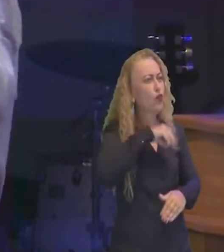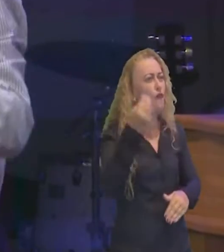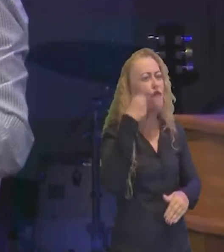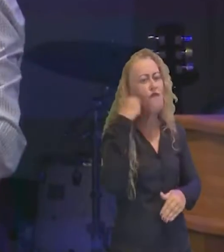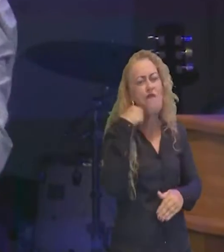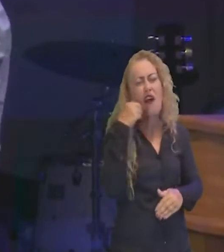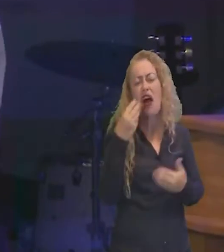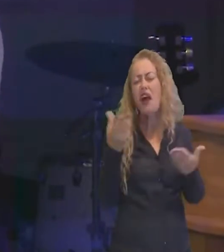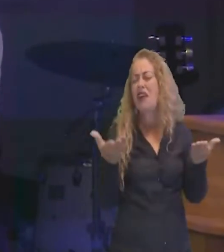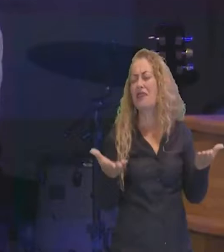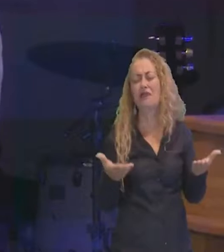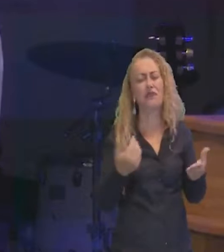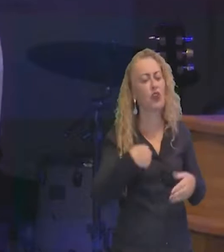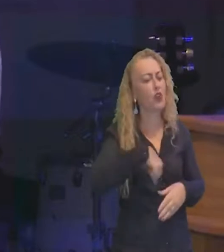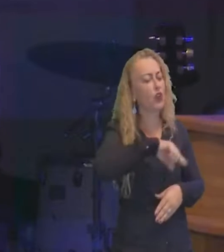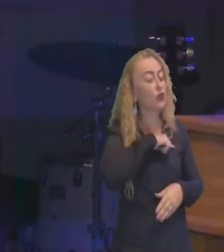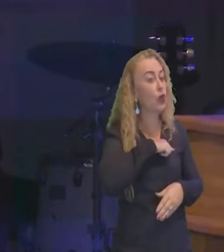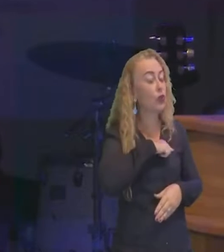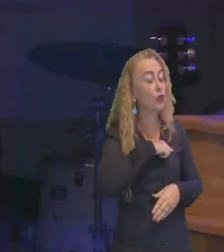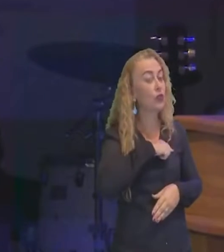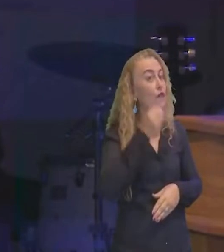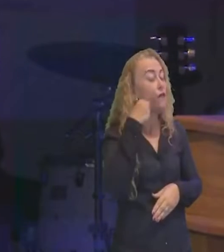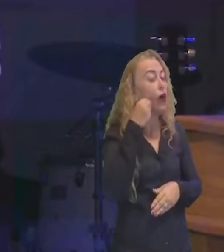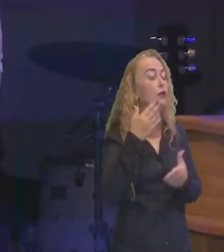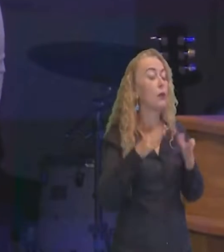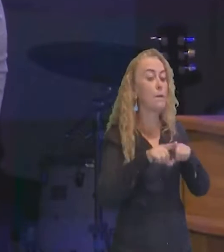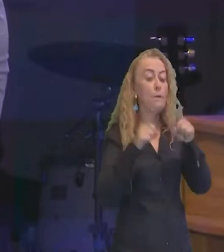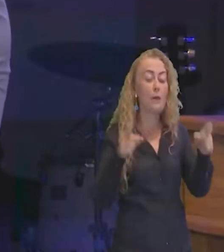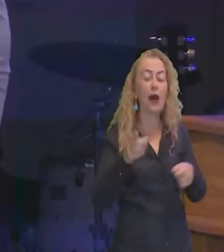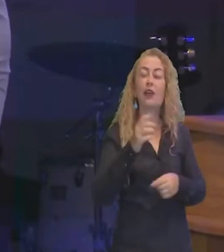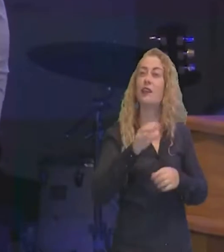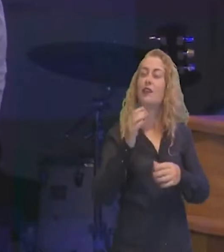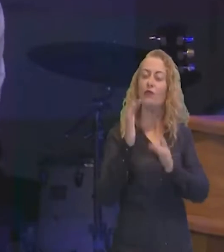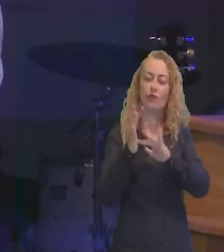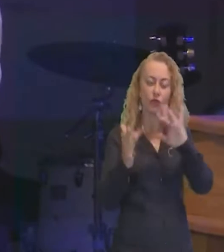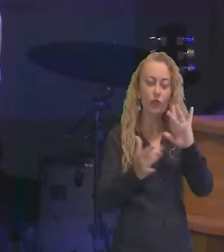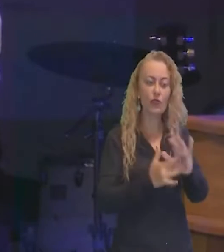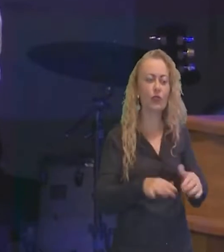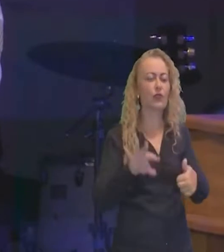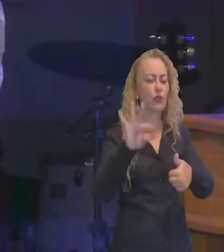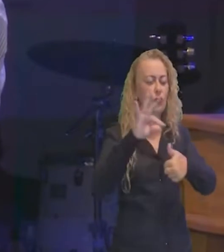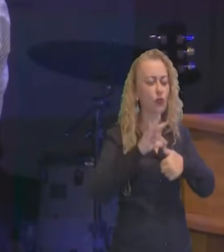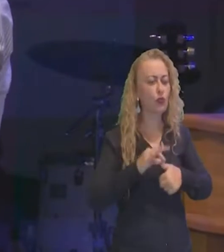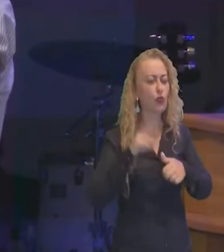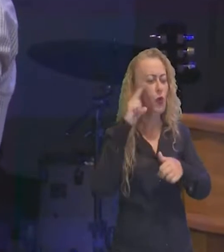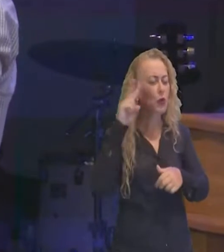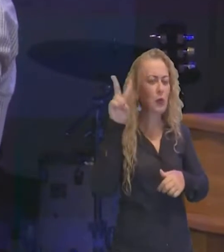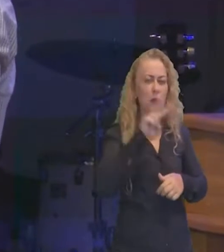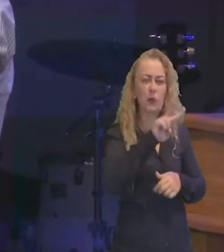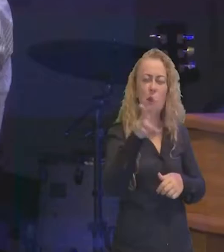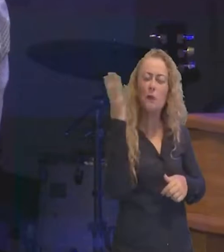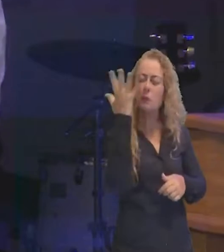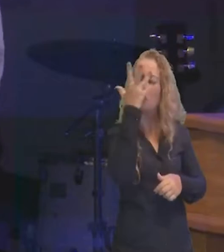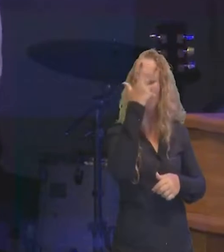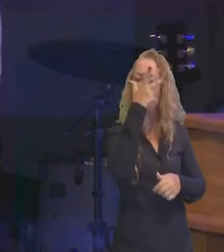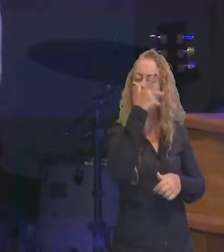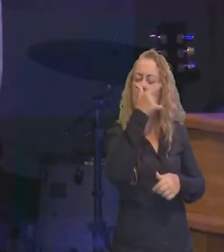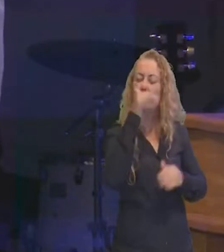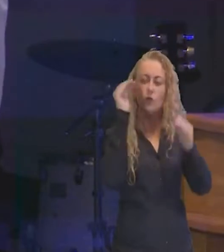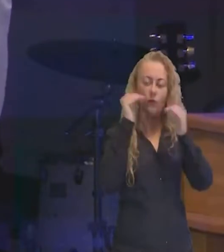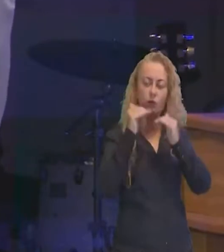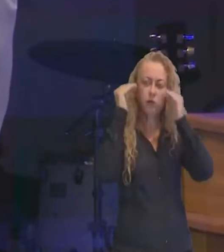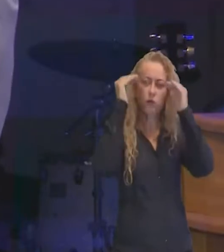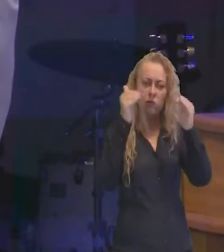tão fraquinhos, mas em Cristo Jesus, o Senhor nos dá essa visão maravilhosa. Em primeiro